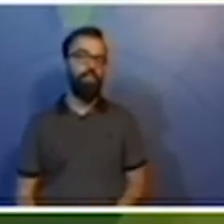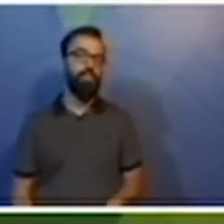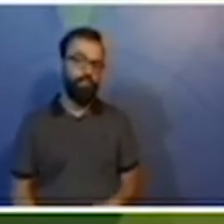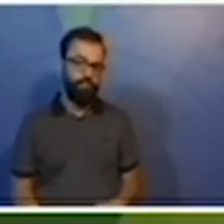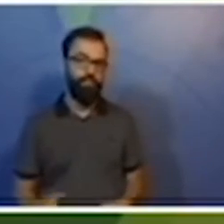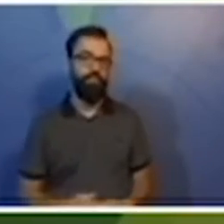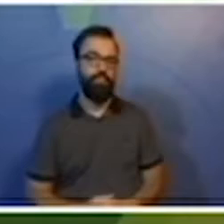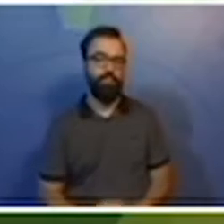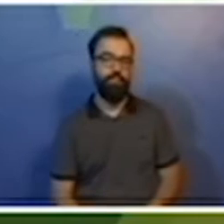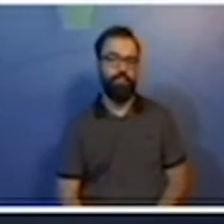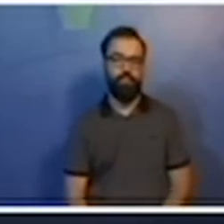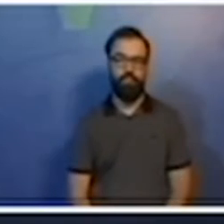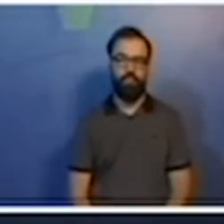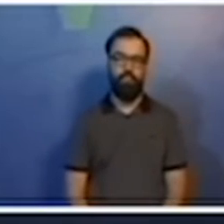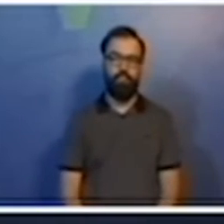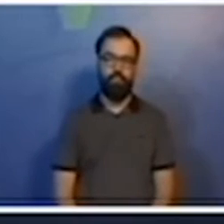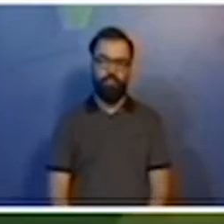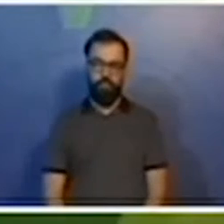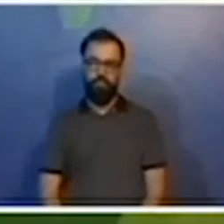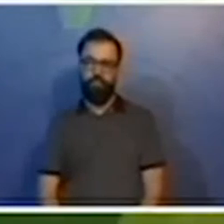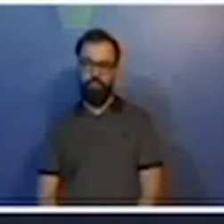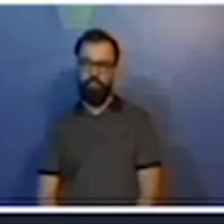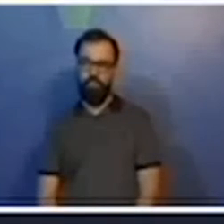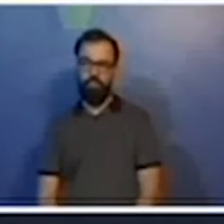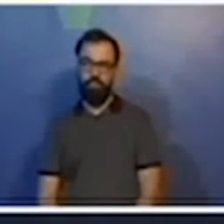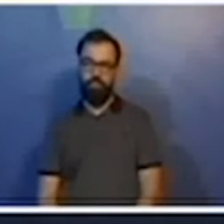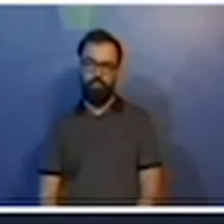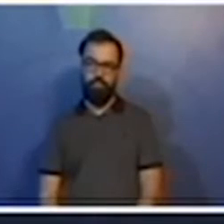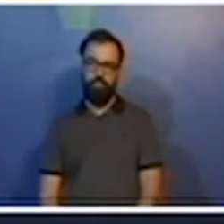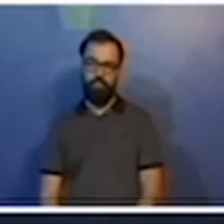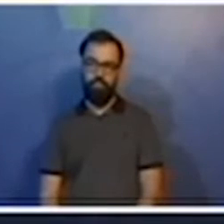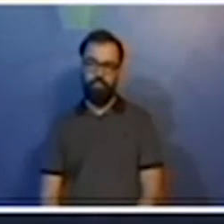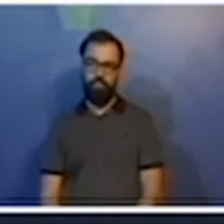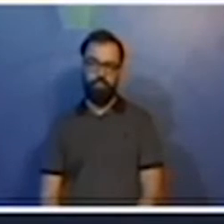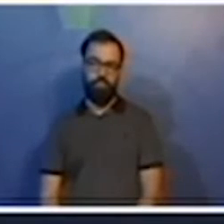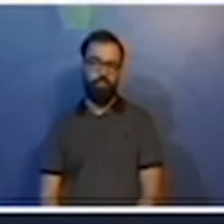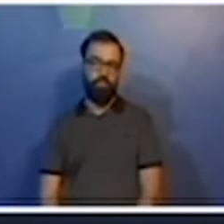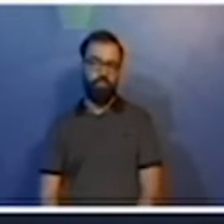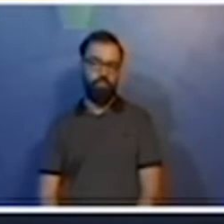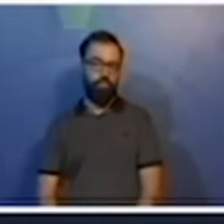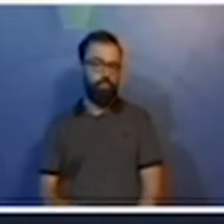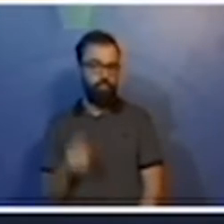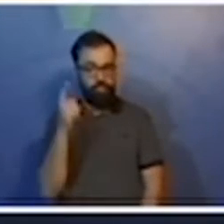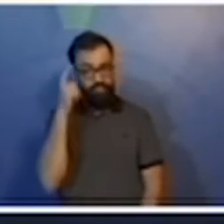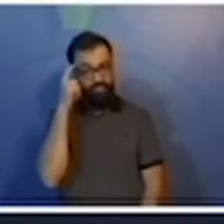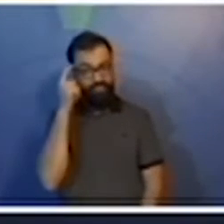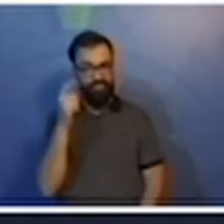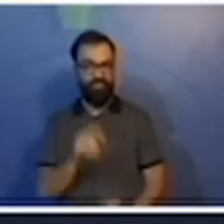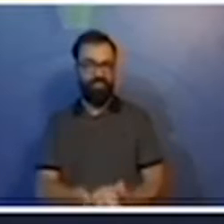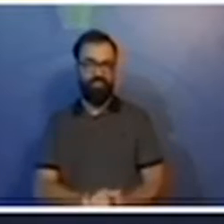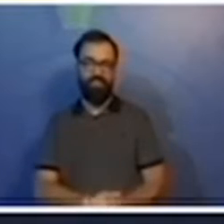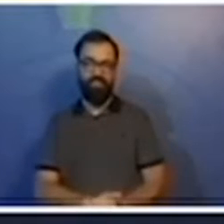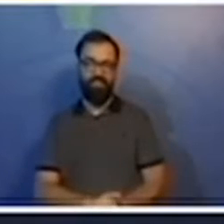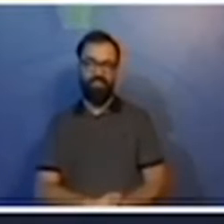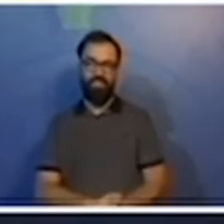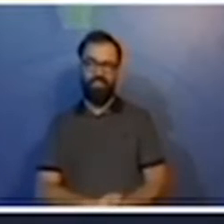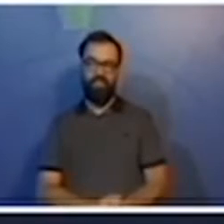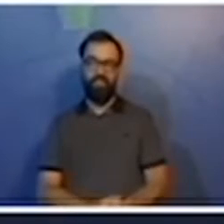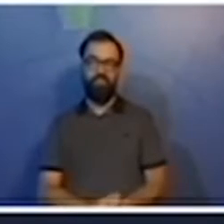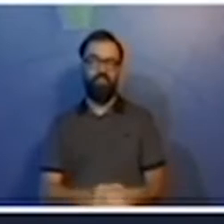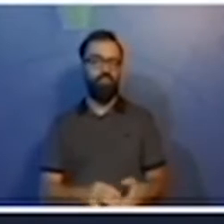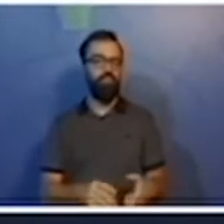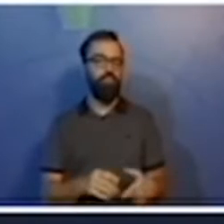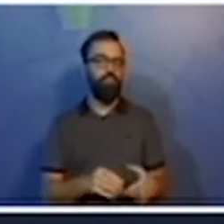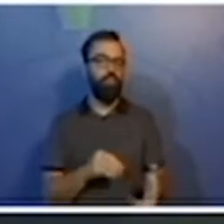Bom, ainda voltando aqui no nosso problema, vamos pensar que agora a gente já sabe o que é suplemento, o que